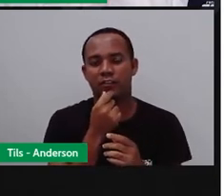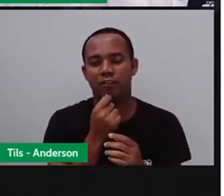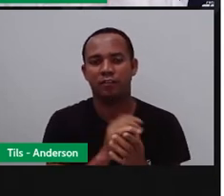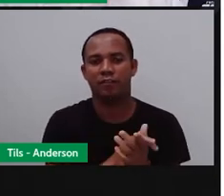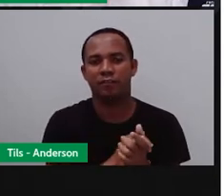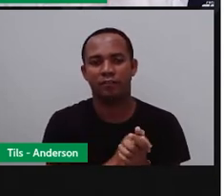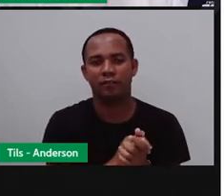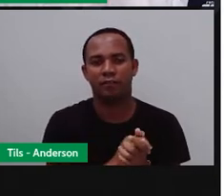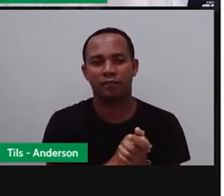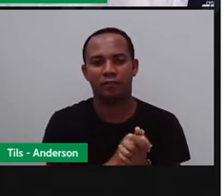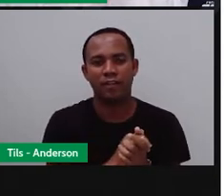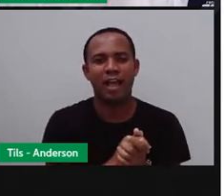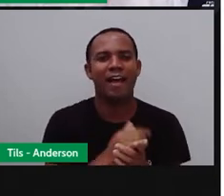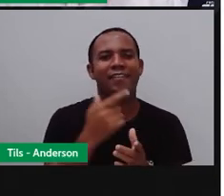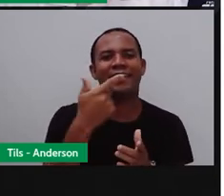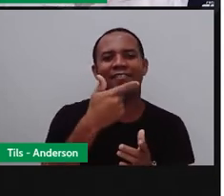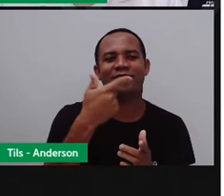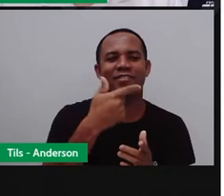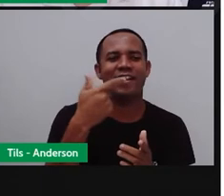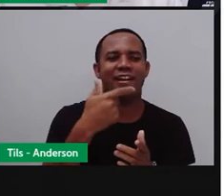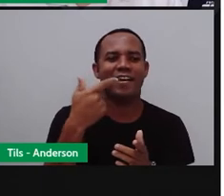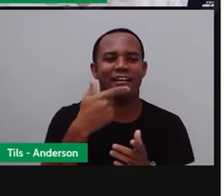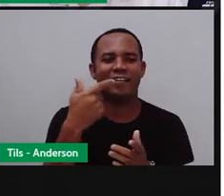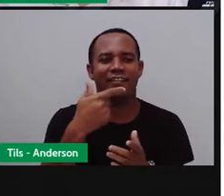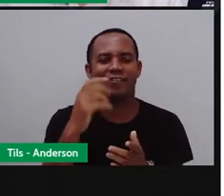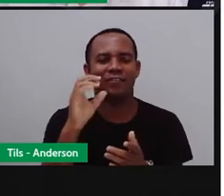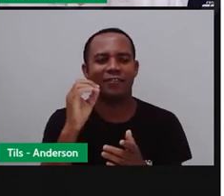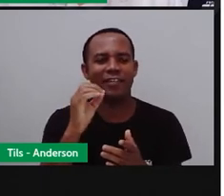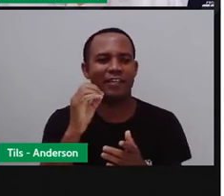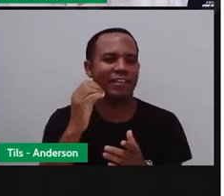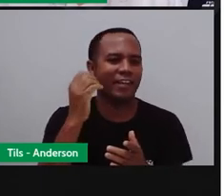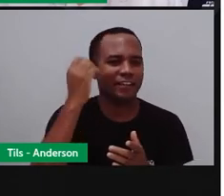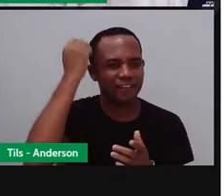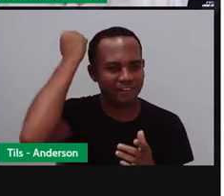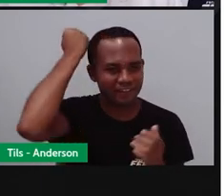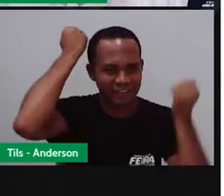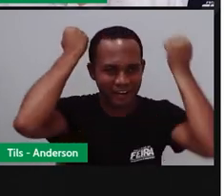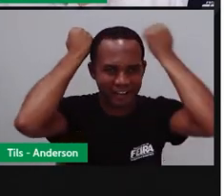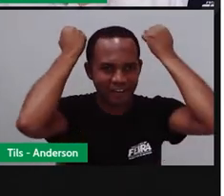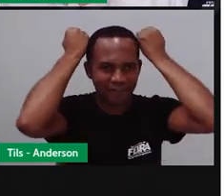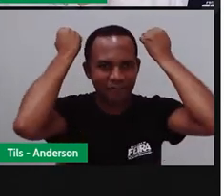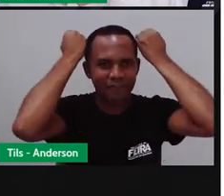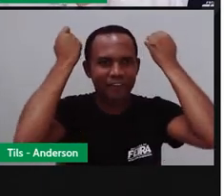Os meninos recolheram 17. As meninas recolheram.